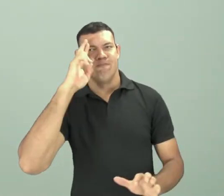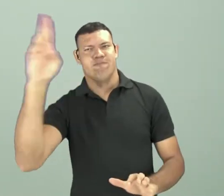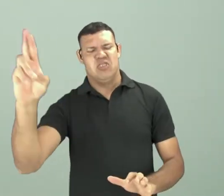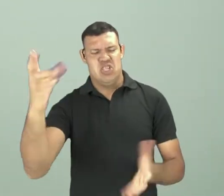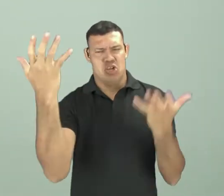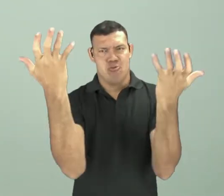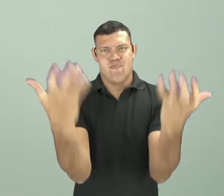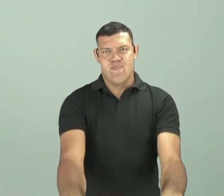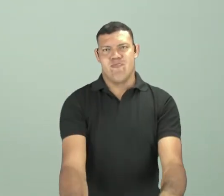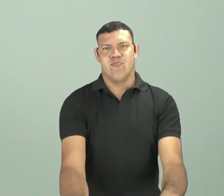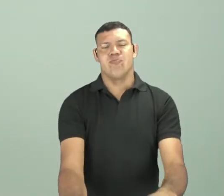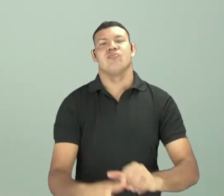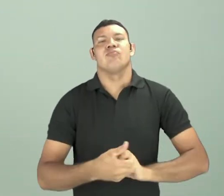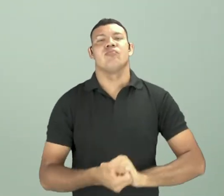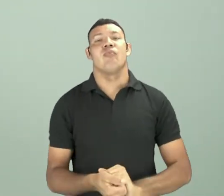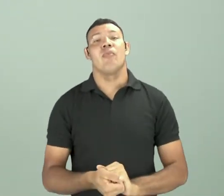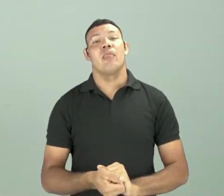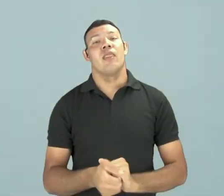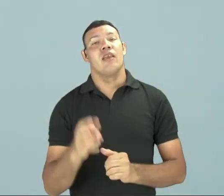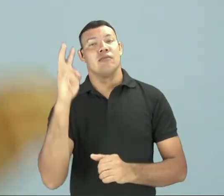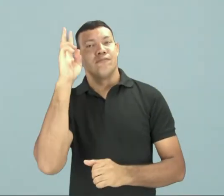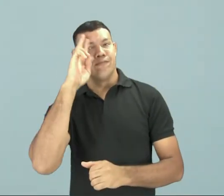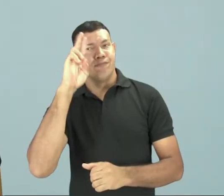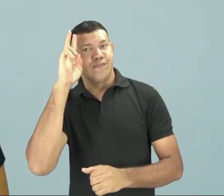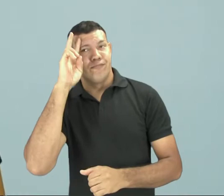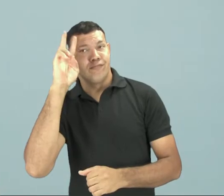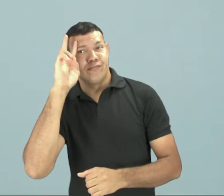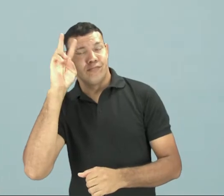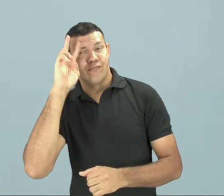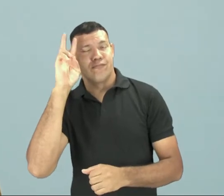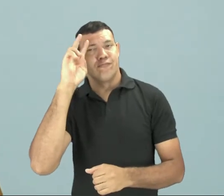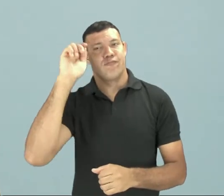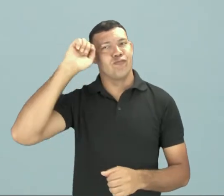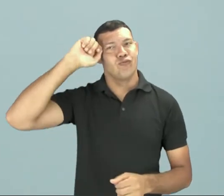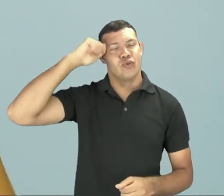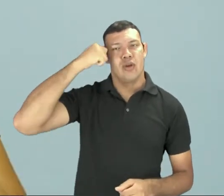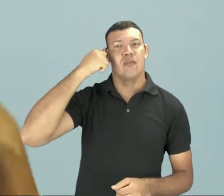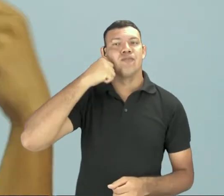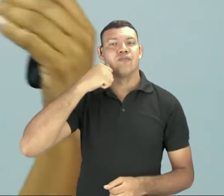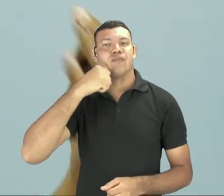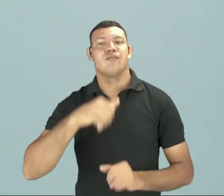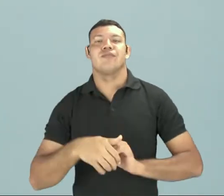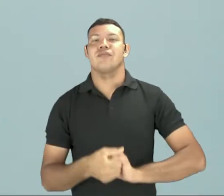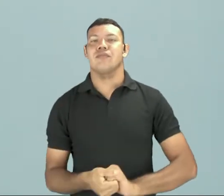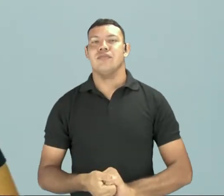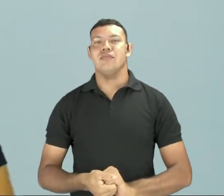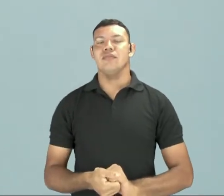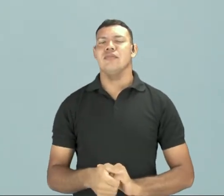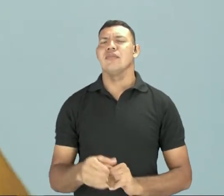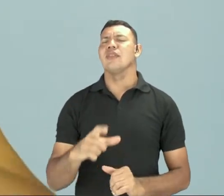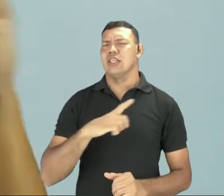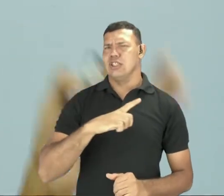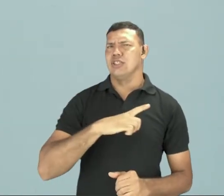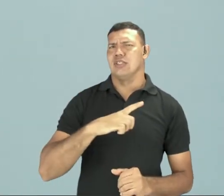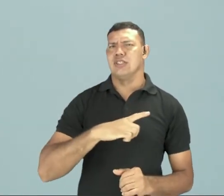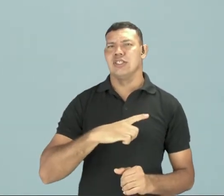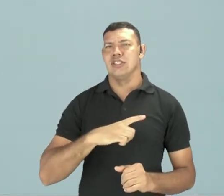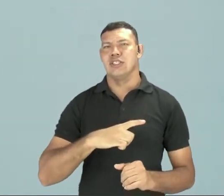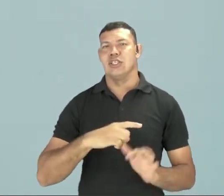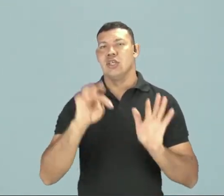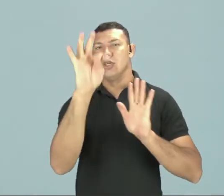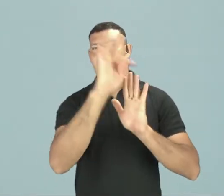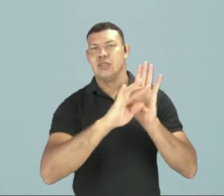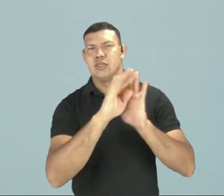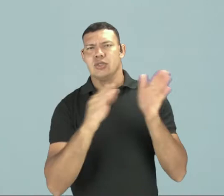dos escravos. Então ele traz uma história aí voltada para a negrinha. Então vamos lá. Se nós temos um texto curto,